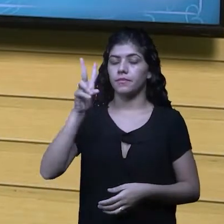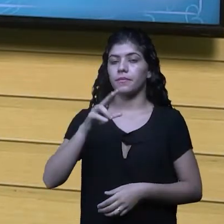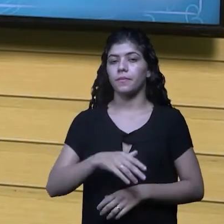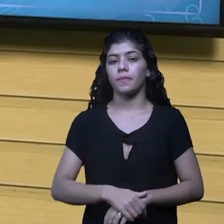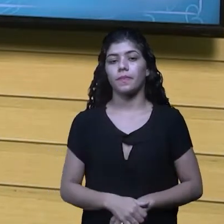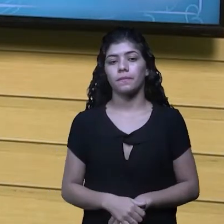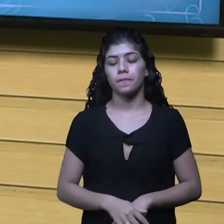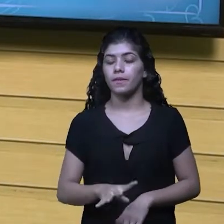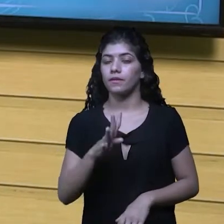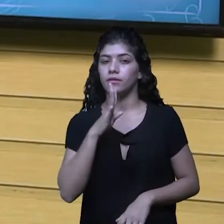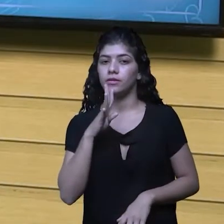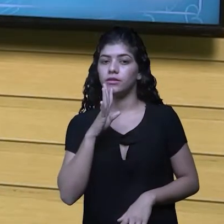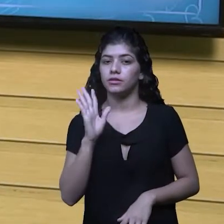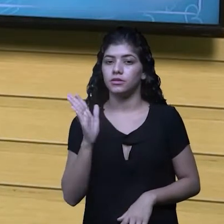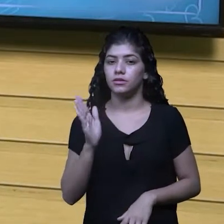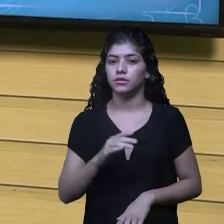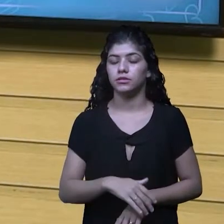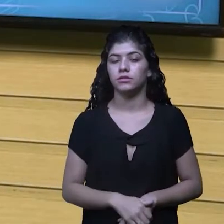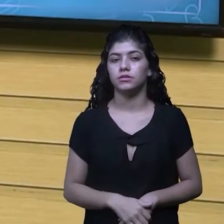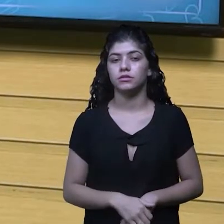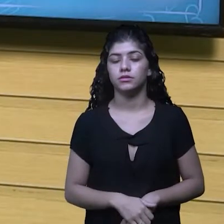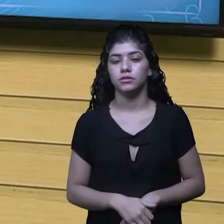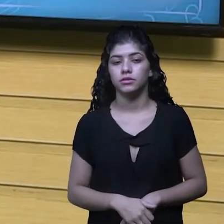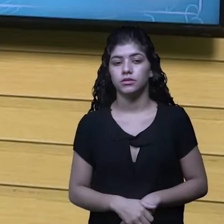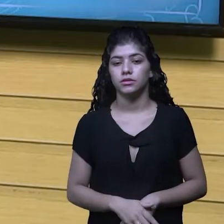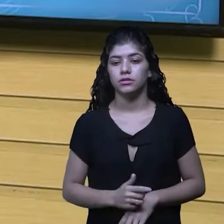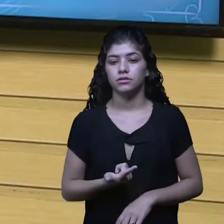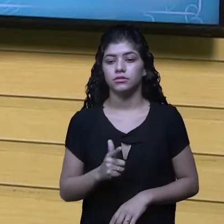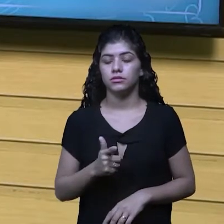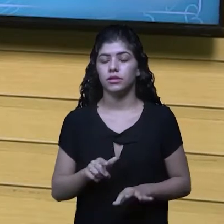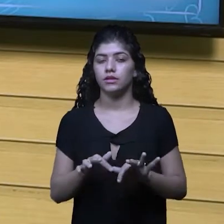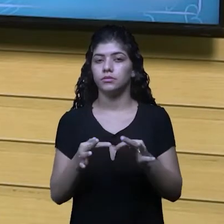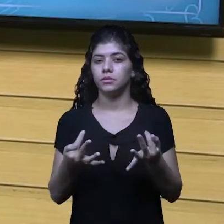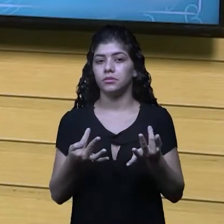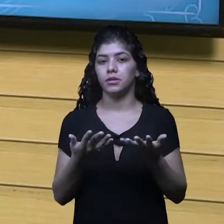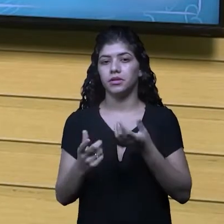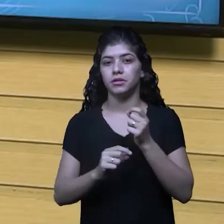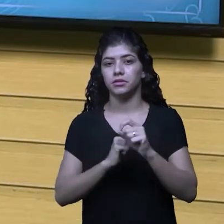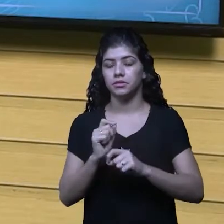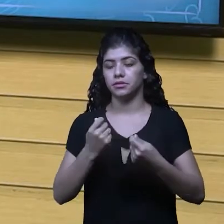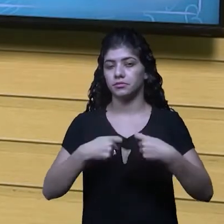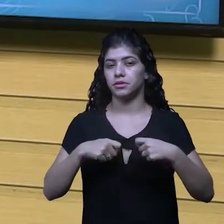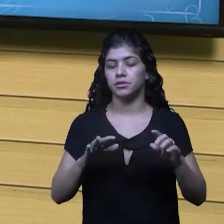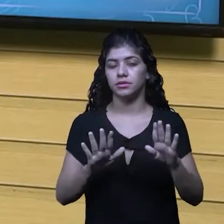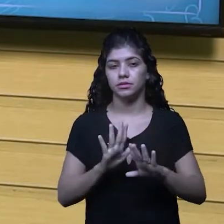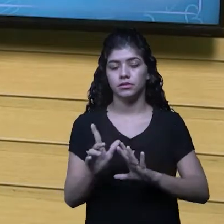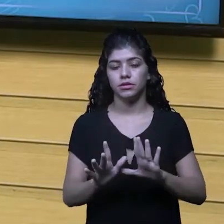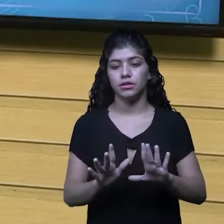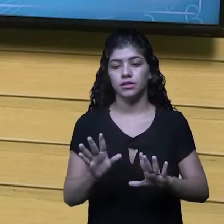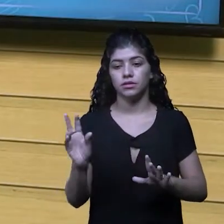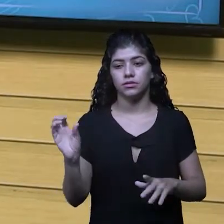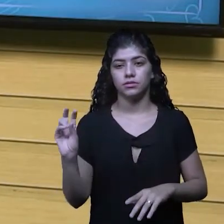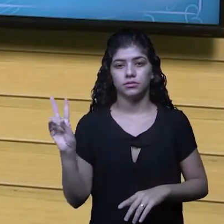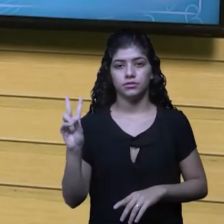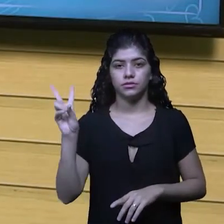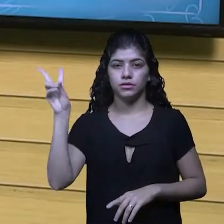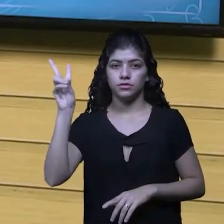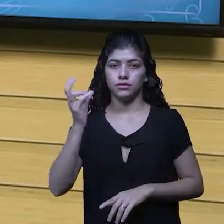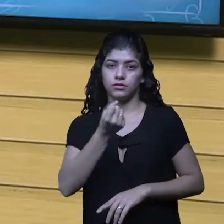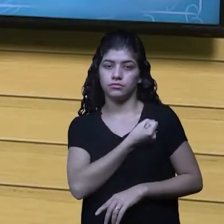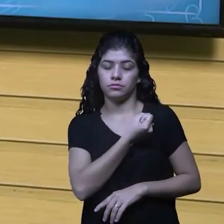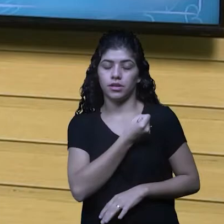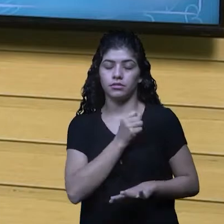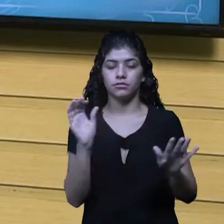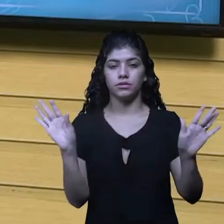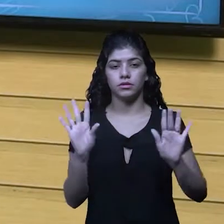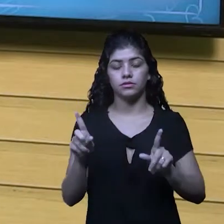valor, desses conhecimentos. Não é simplesmente ou não é necessariamente valores numéricos.